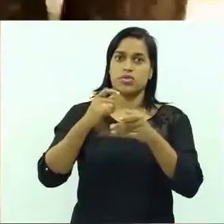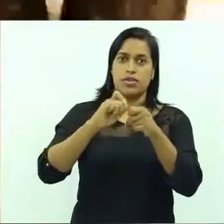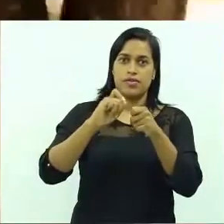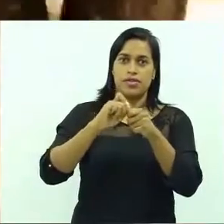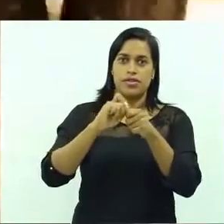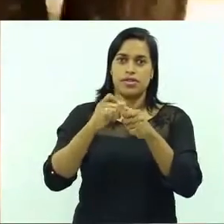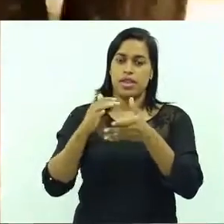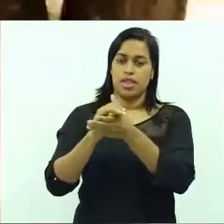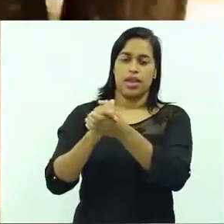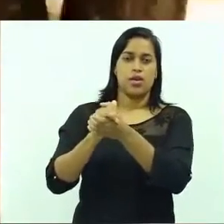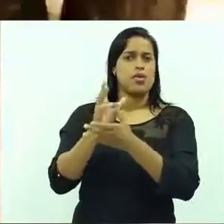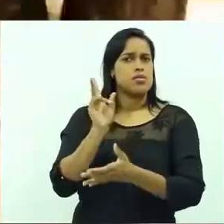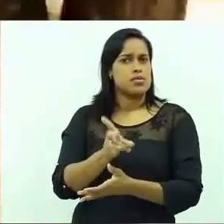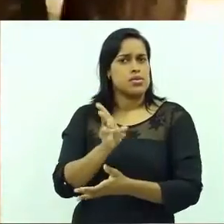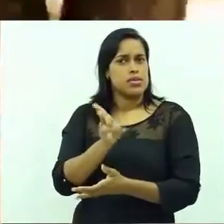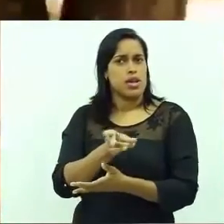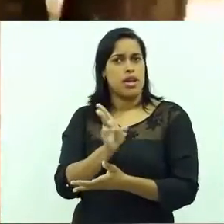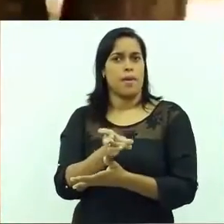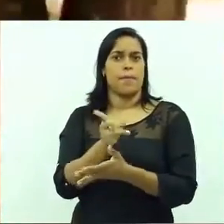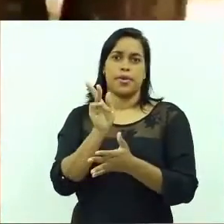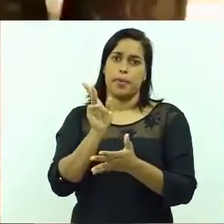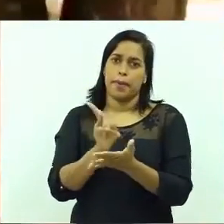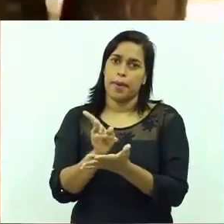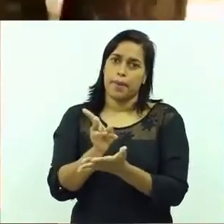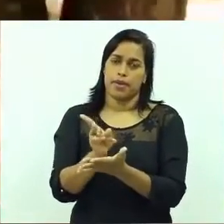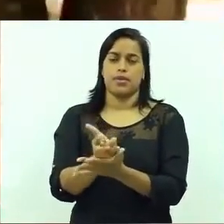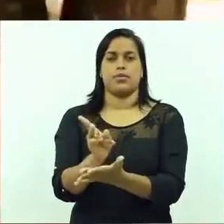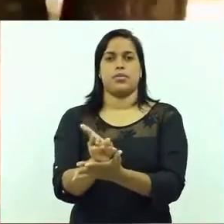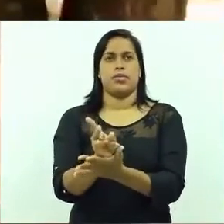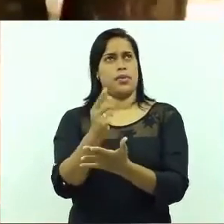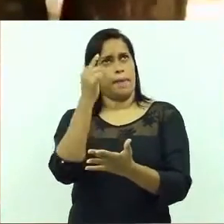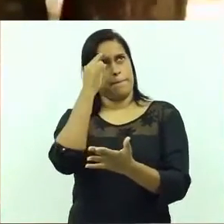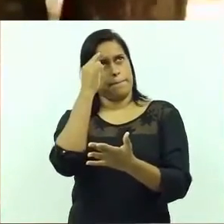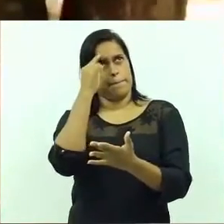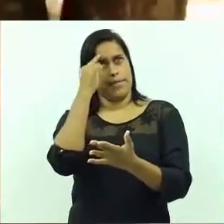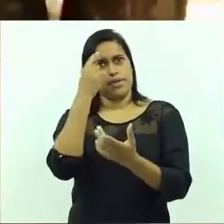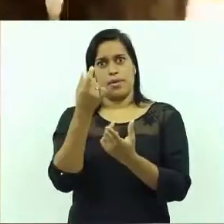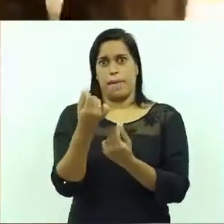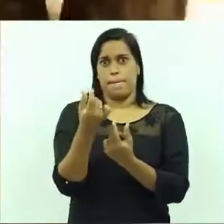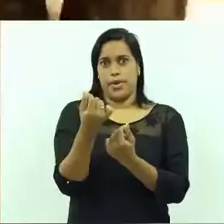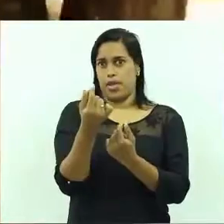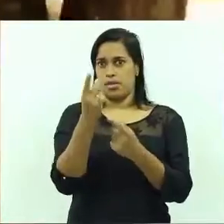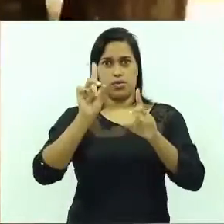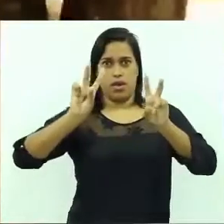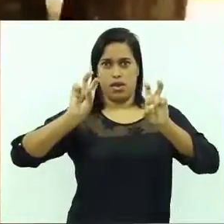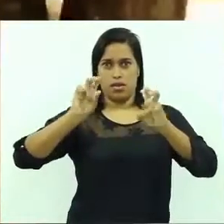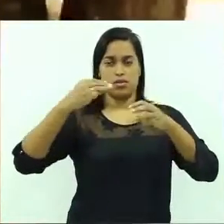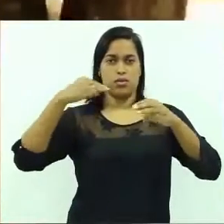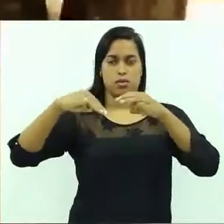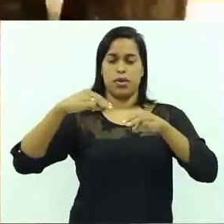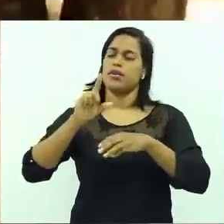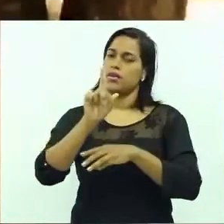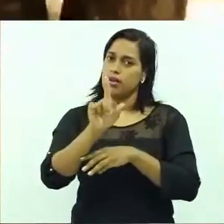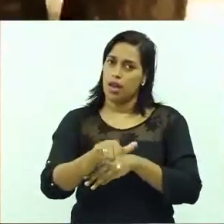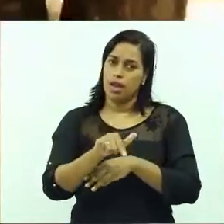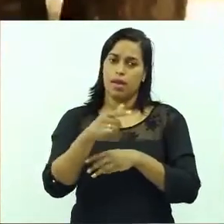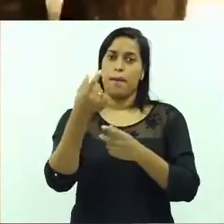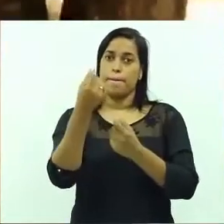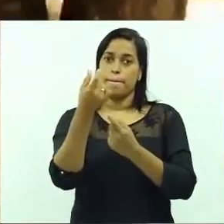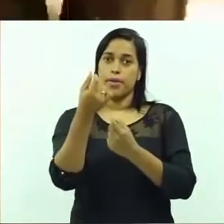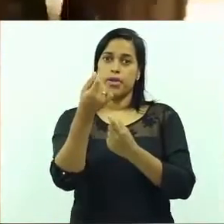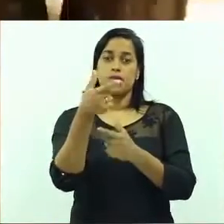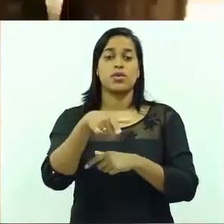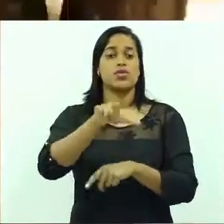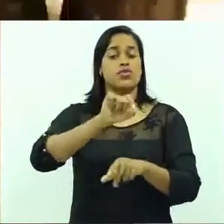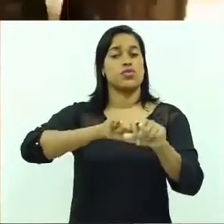A começar de um que muita gente acha que não é nem assunto para o marketing, que é o preço. Vocês estão vendo aí? Preço, a determinação do